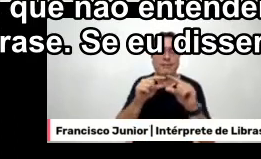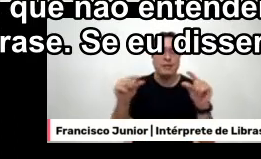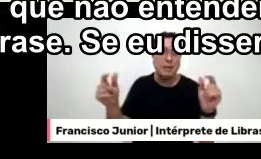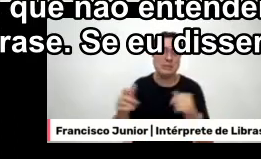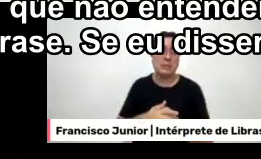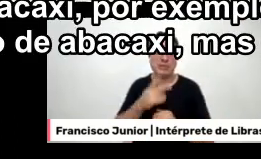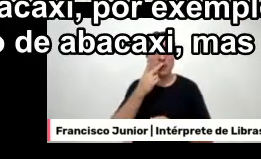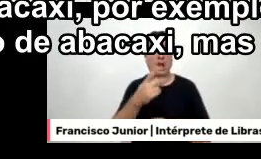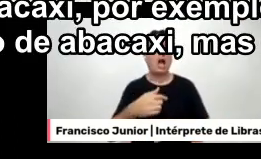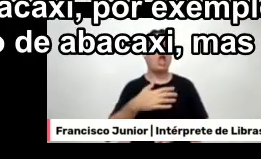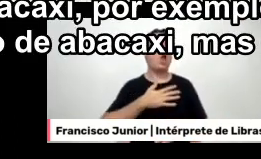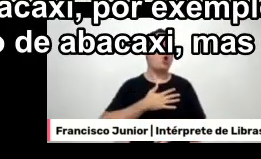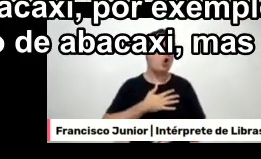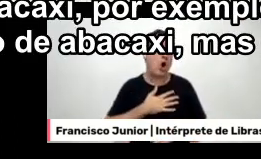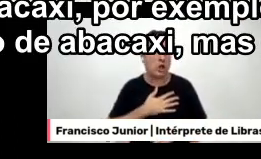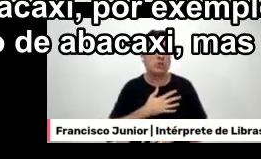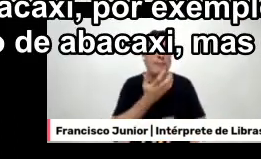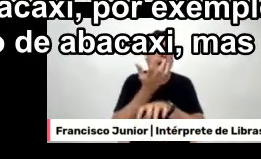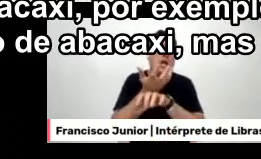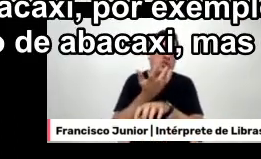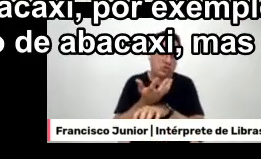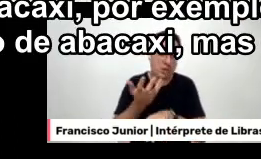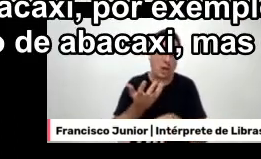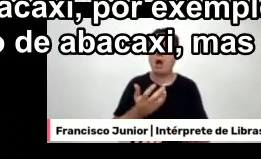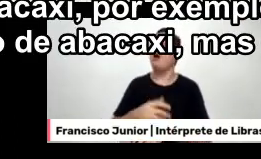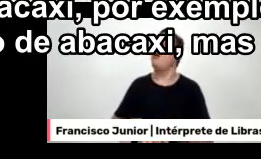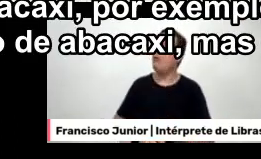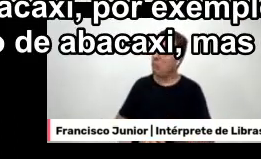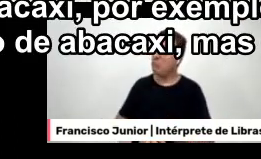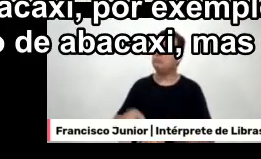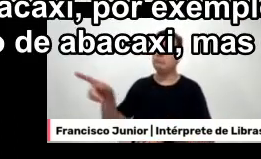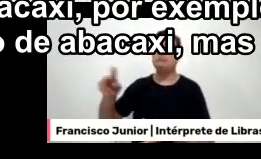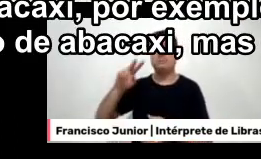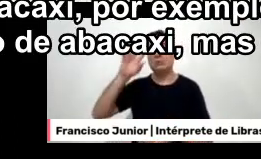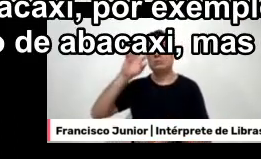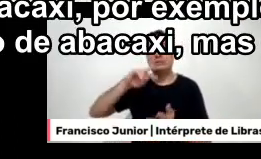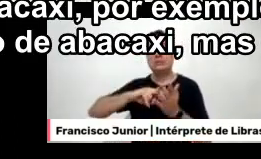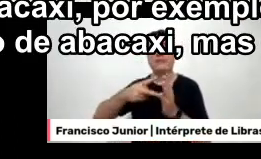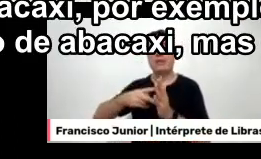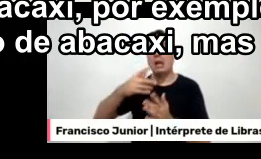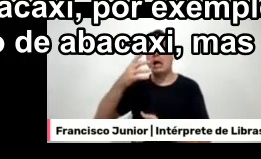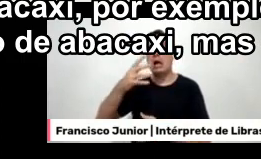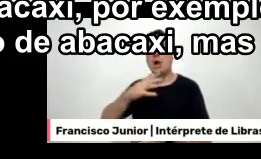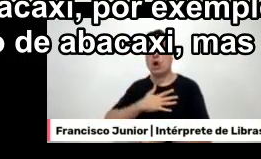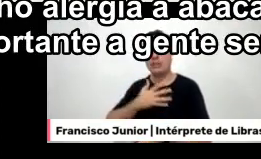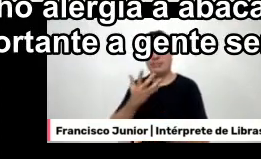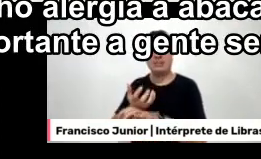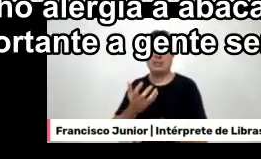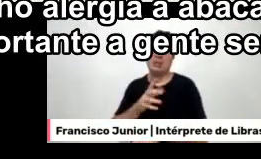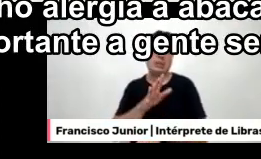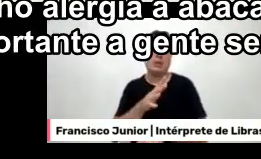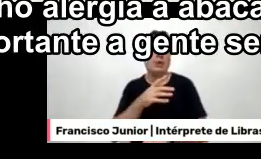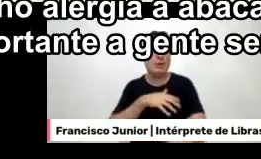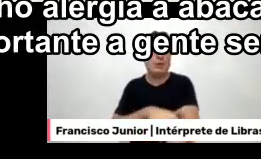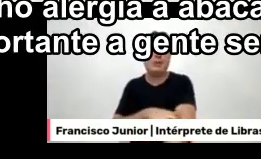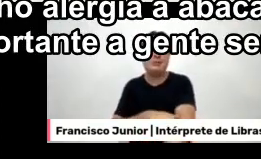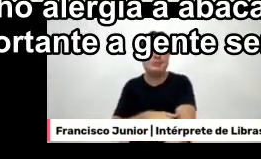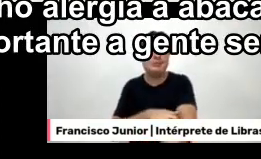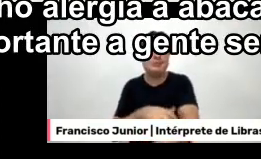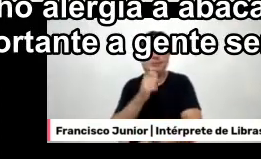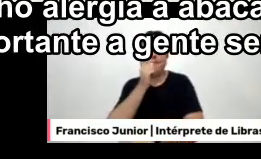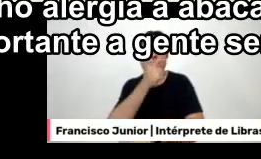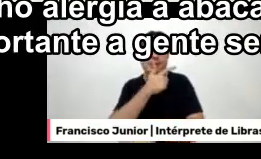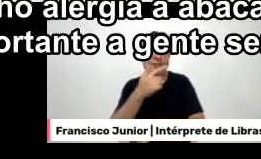eu gosto de abacaxi, por exemplo, ela vai entender que eu gosto de abacaxi. Mas eu não gosto de abacaxi, eu tenho alergia a abacaxi. Então, é